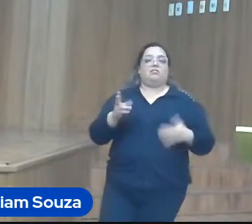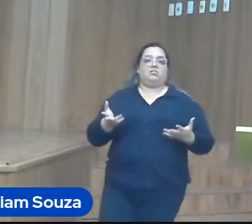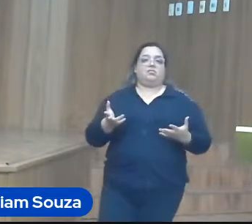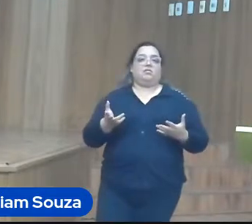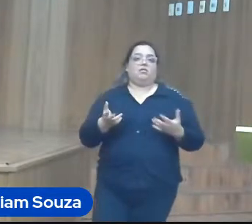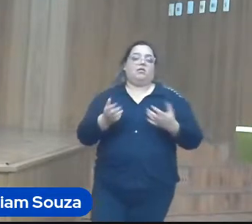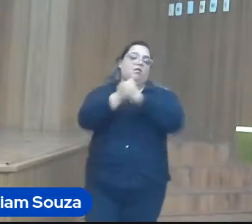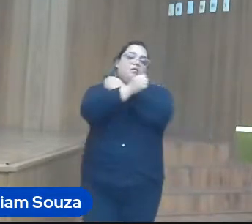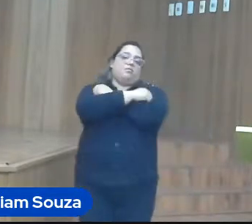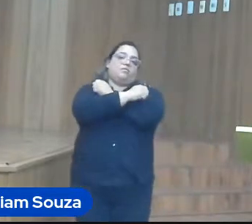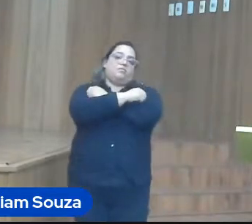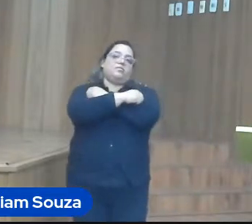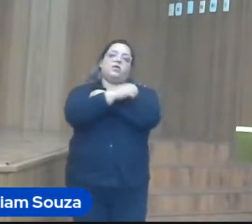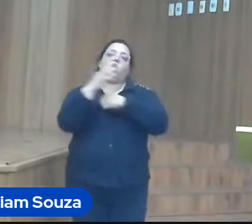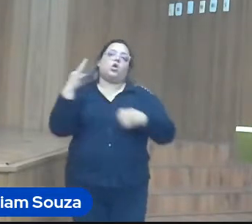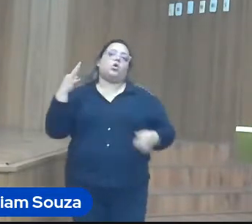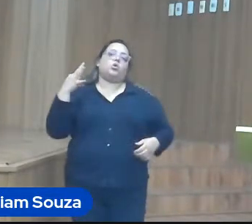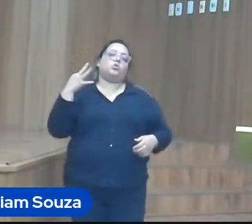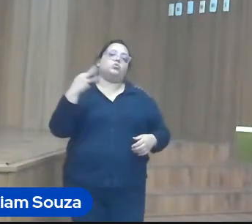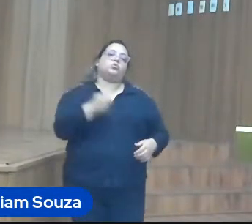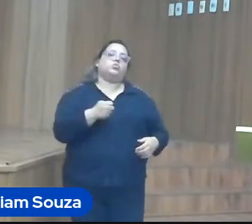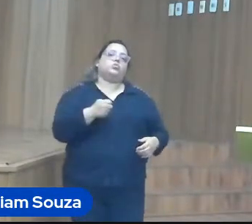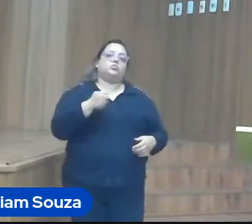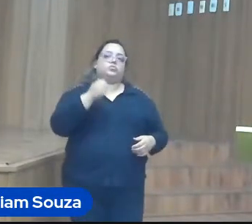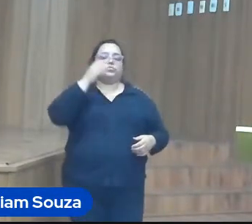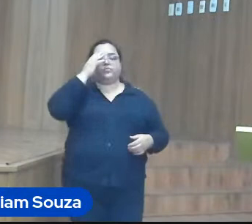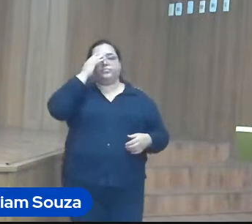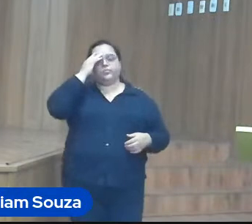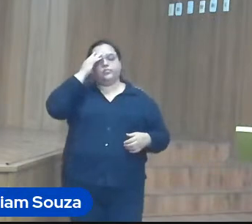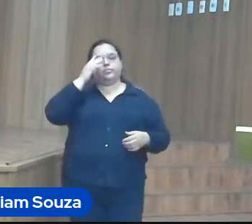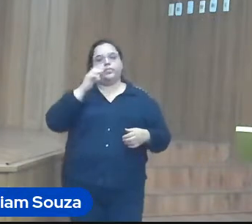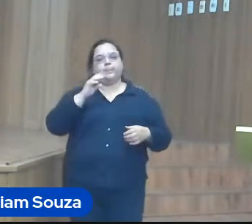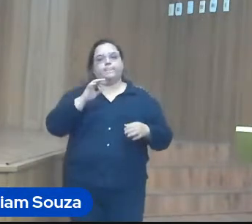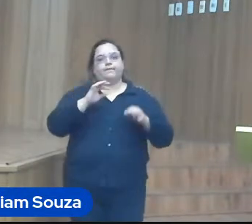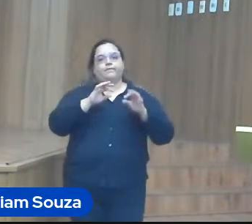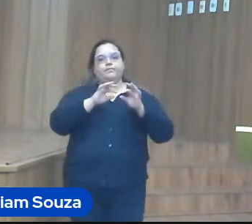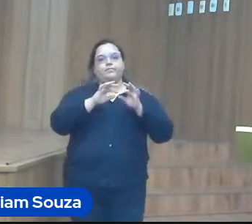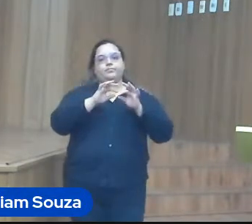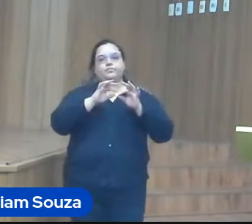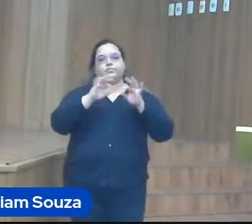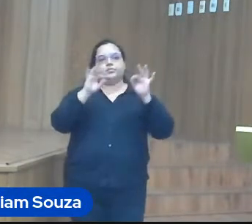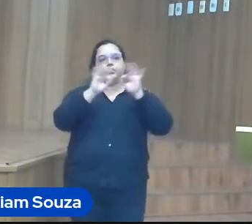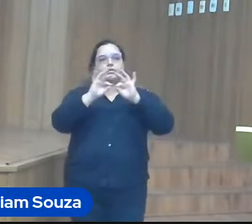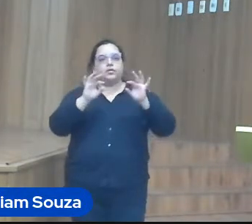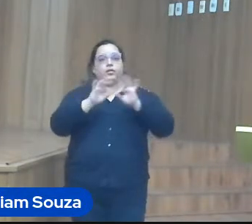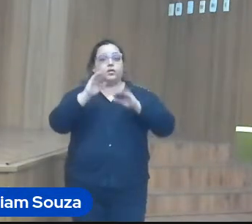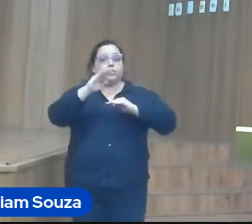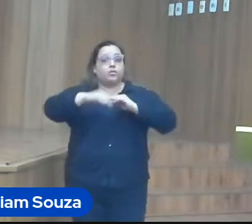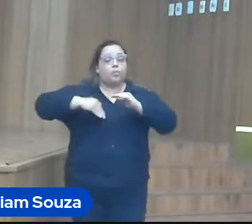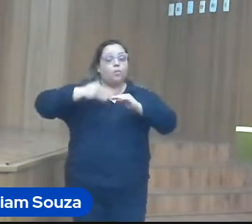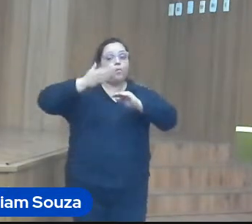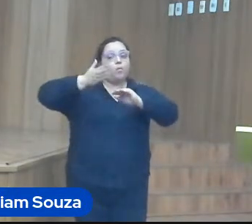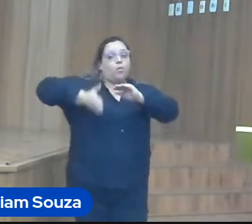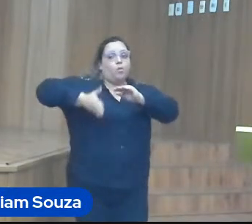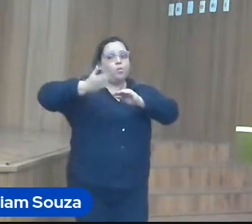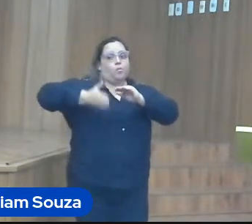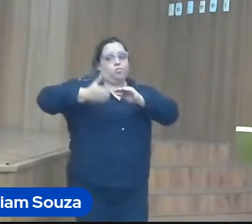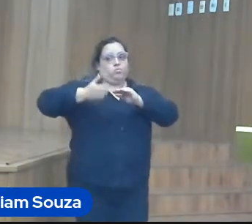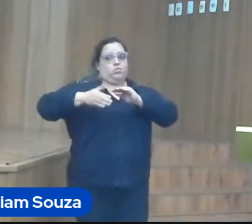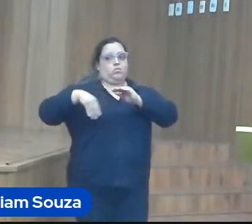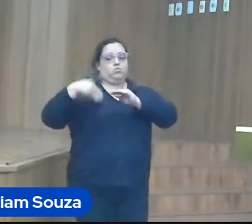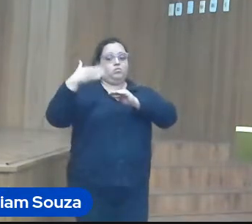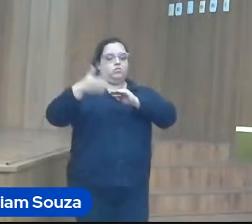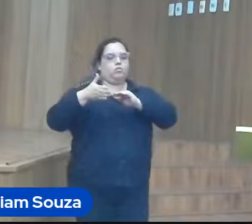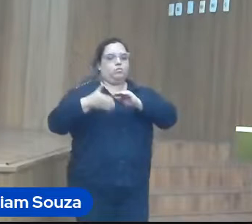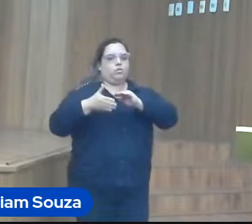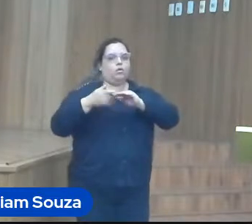disse, todas essas linhas da pós-modernidade. Quando a gente olha